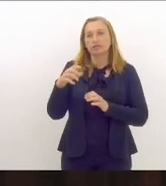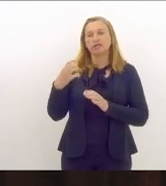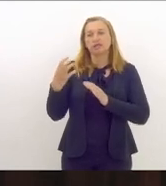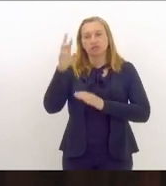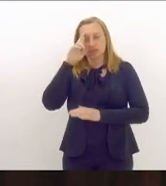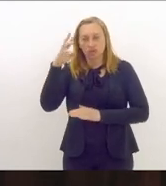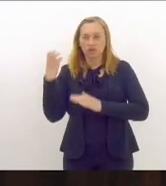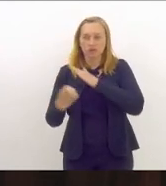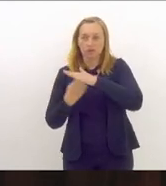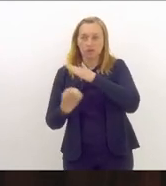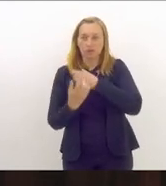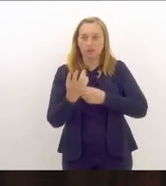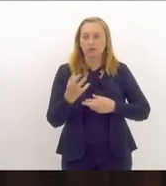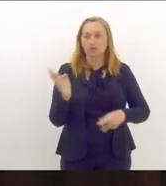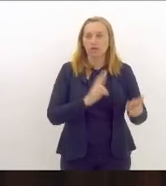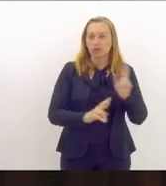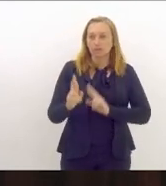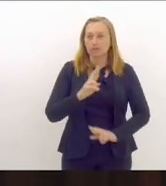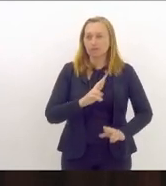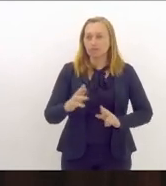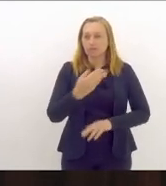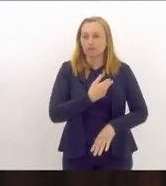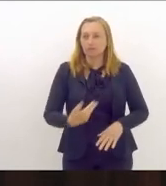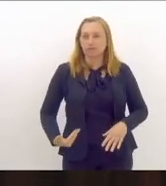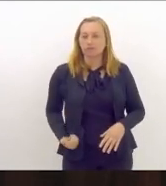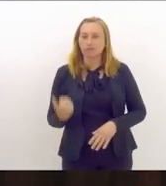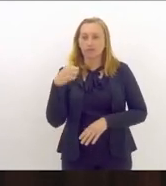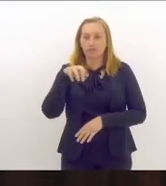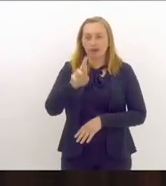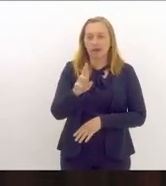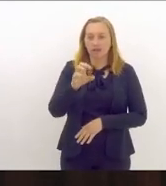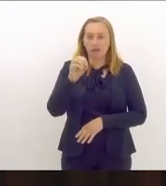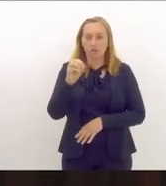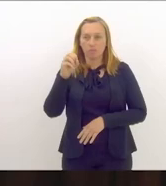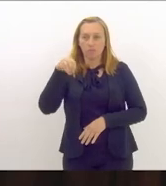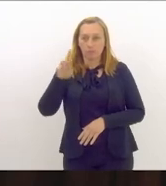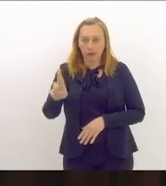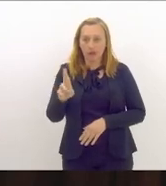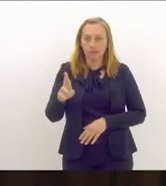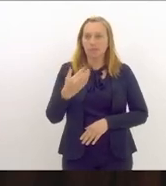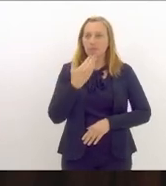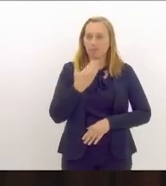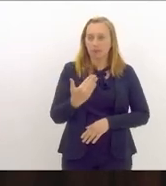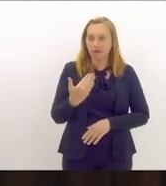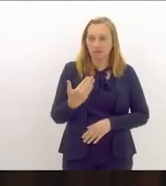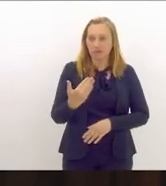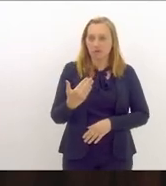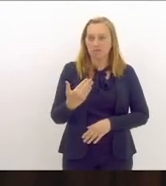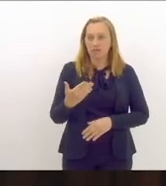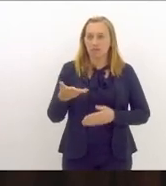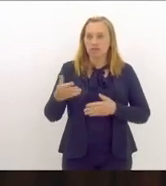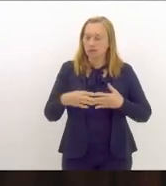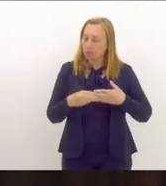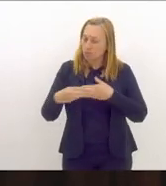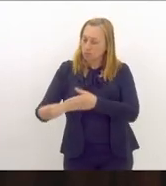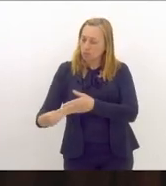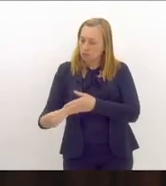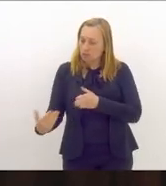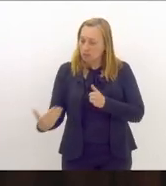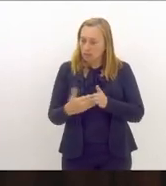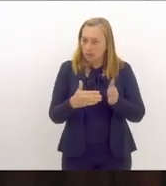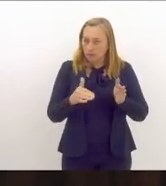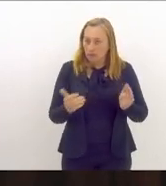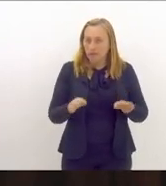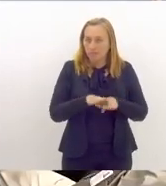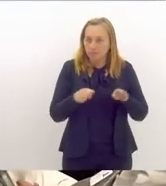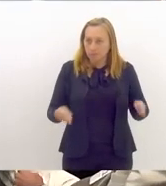relações públicas e social do famoso Bar do Omar. Solicito ao cerimonial que possa conduzi-lo aqui à